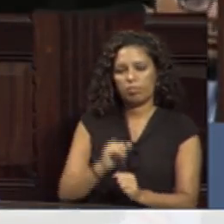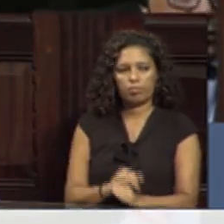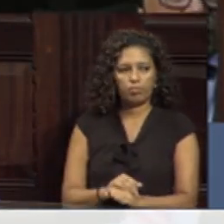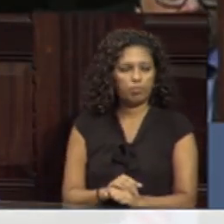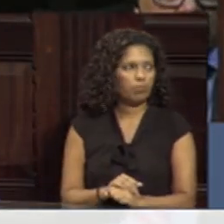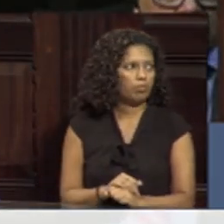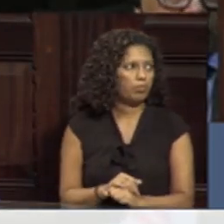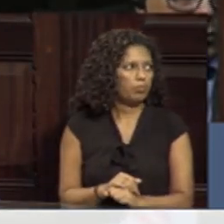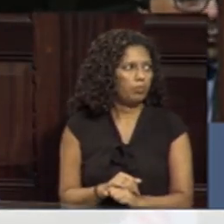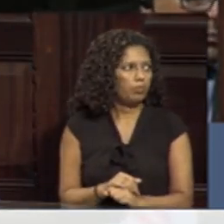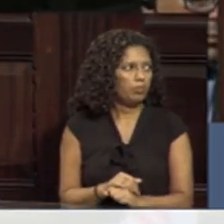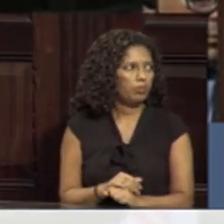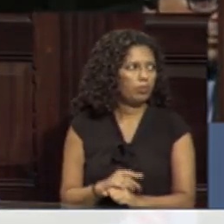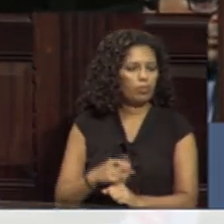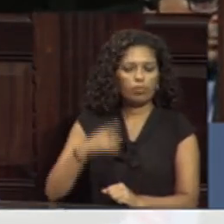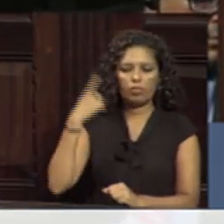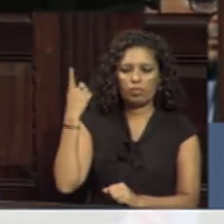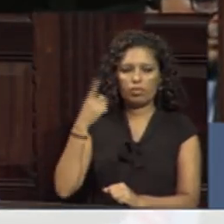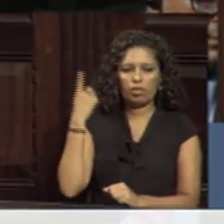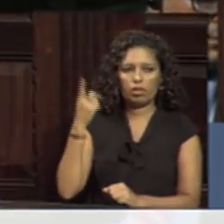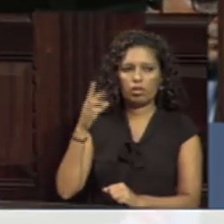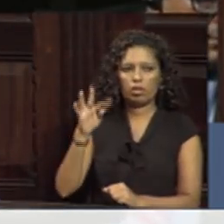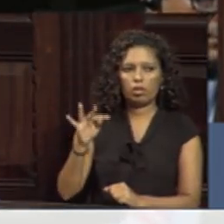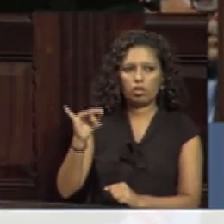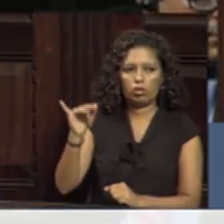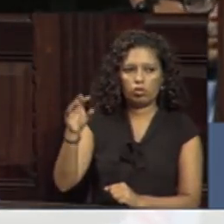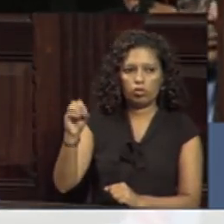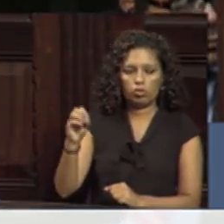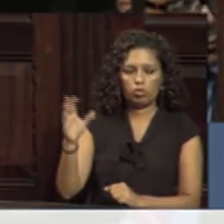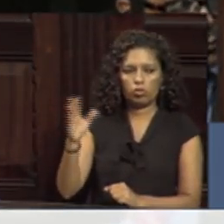Para sua homenagem, deputado Tio Carlos.